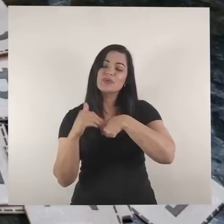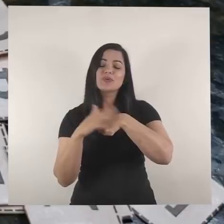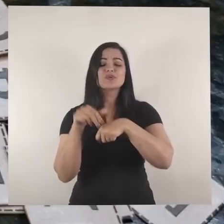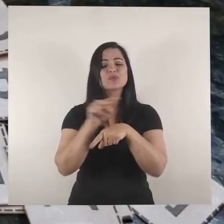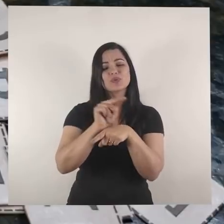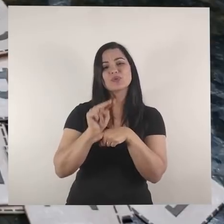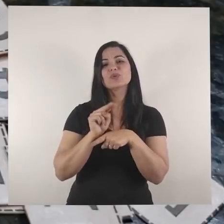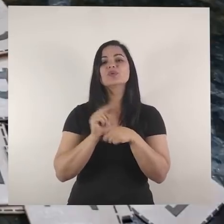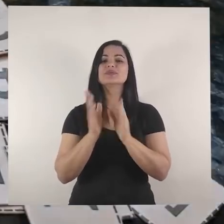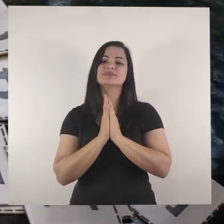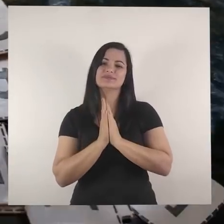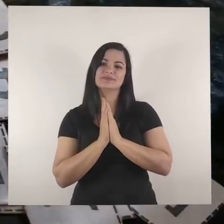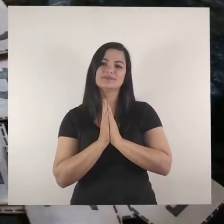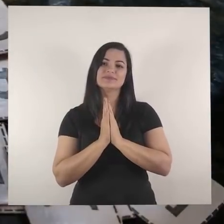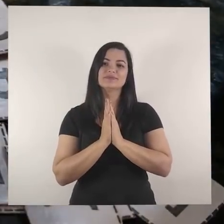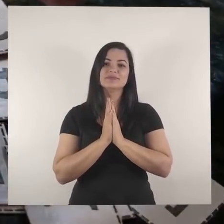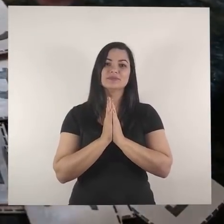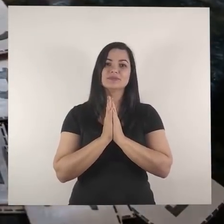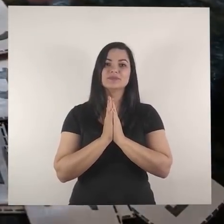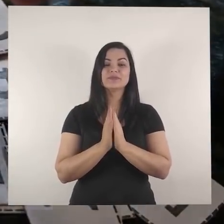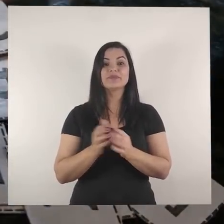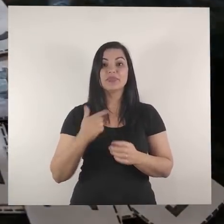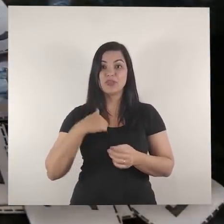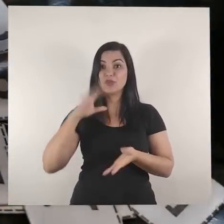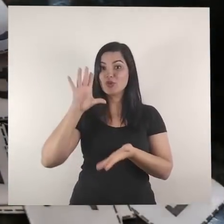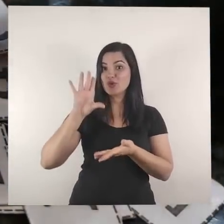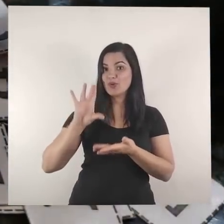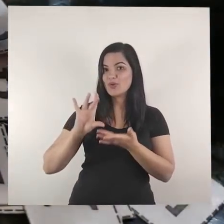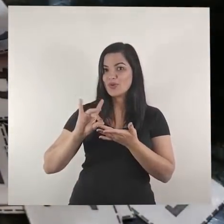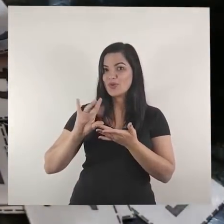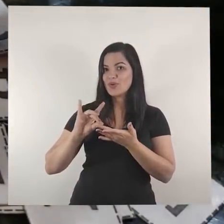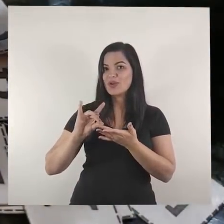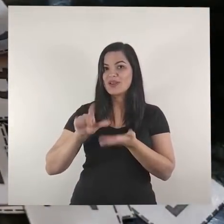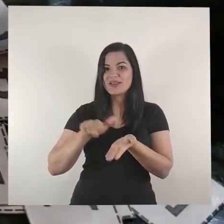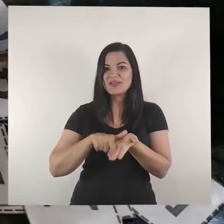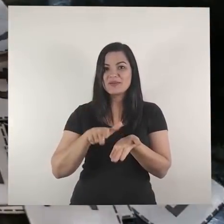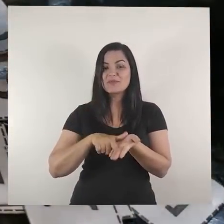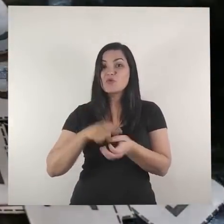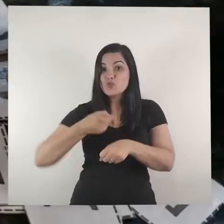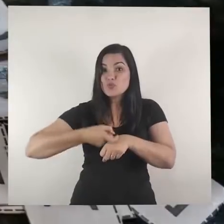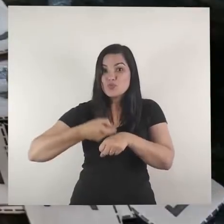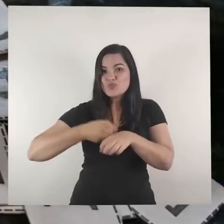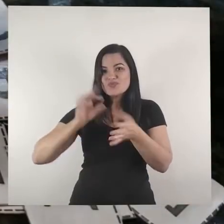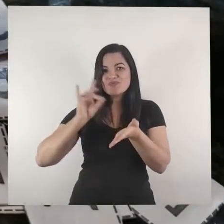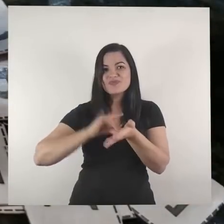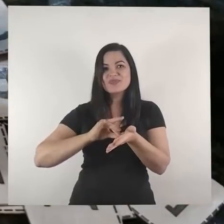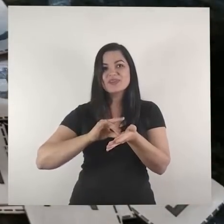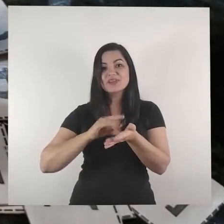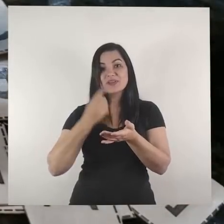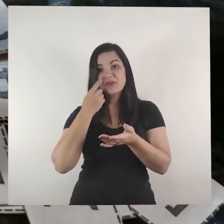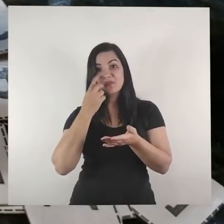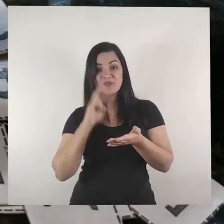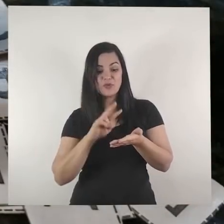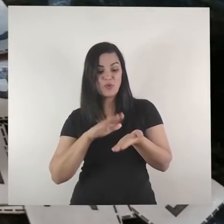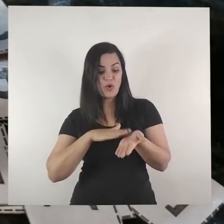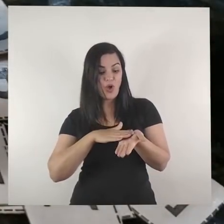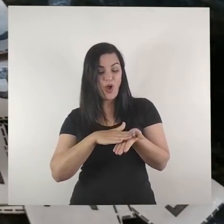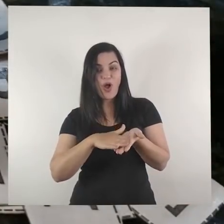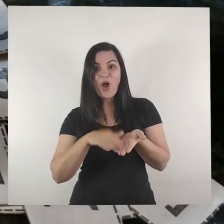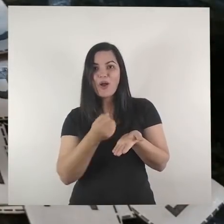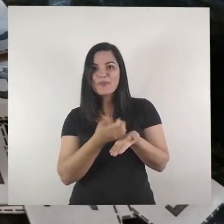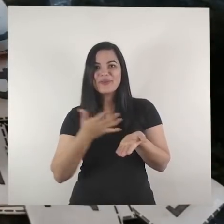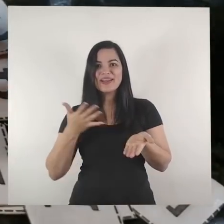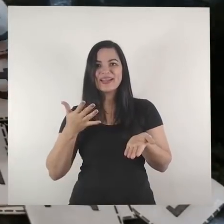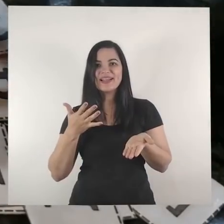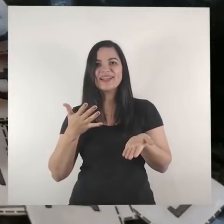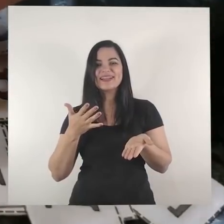letras móveis. Olha só, eu colei no papelão e ficou bem durinho, e essa parte ficou impermeabilizado com a cola por